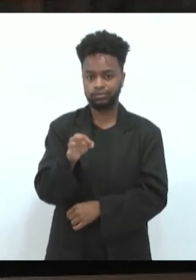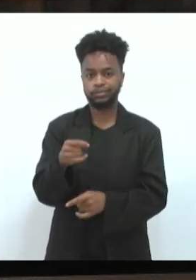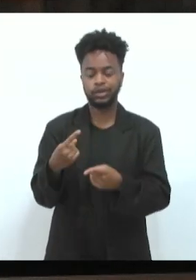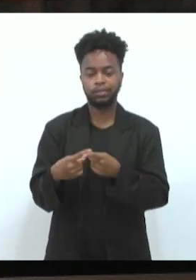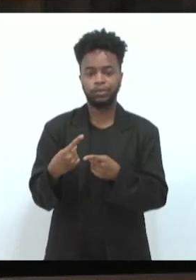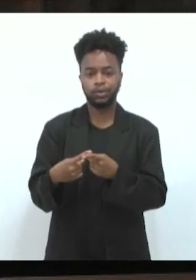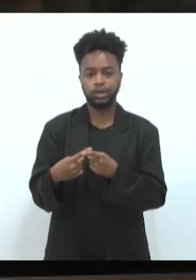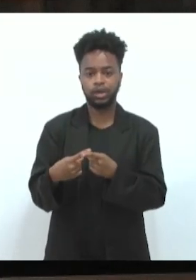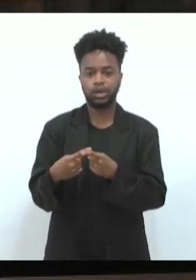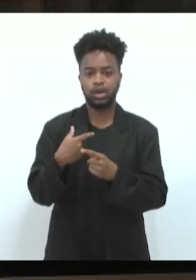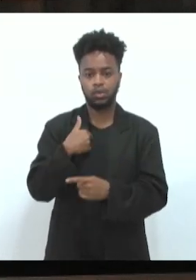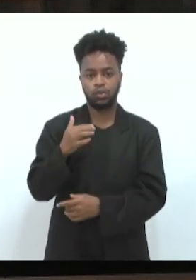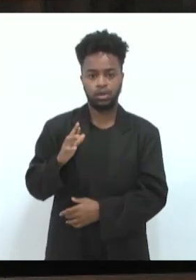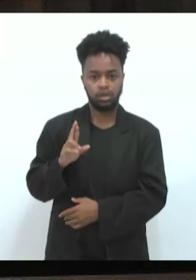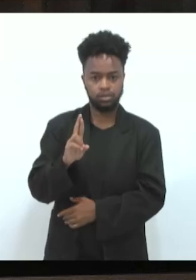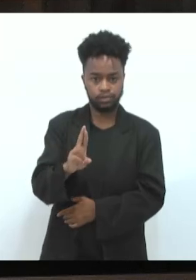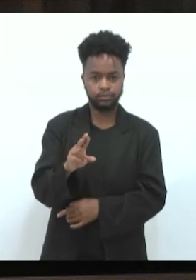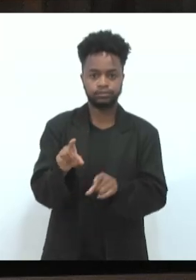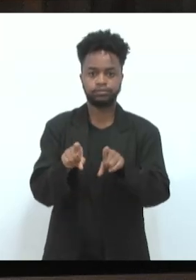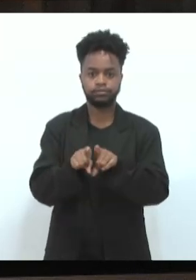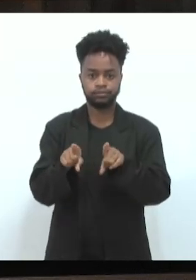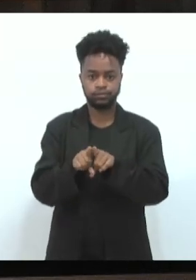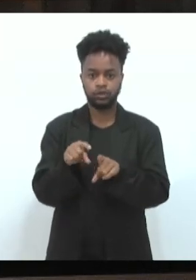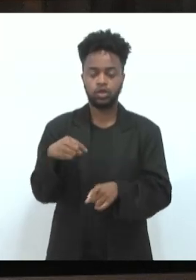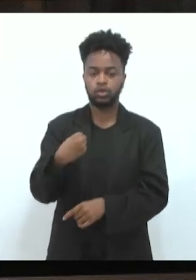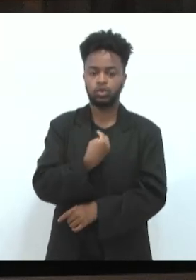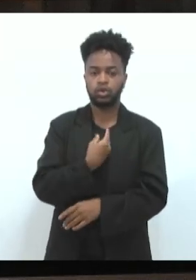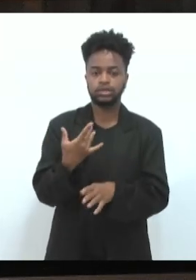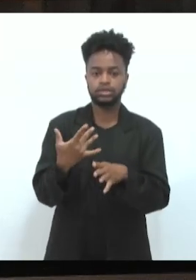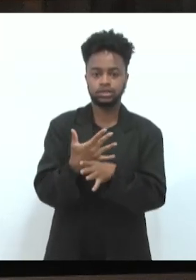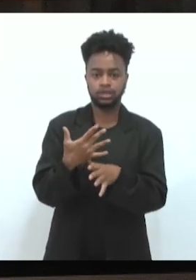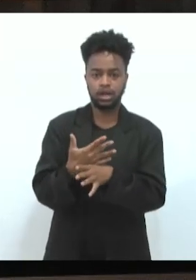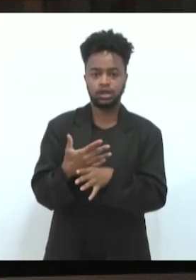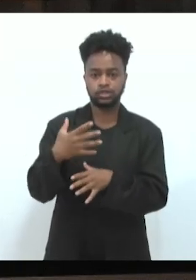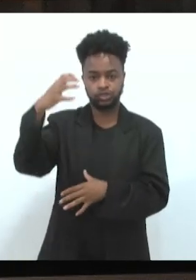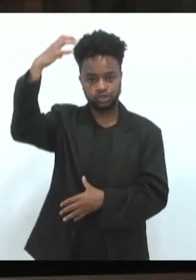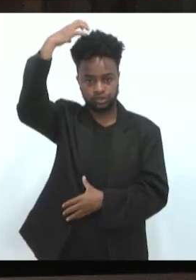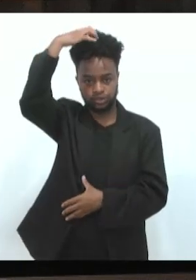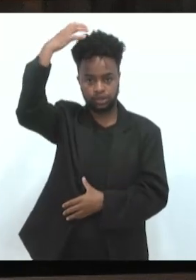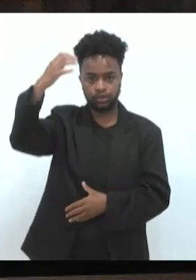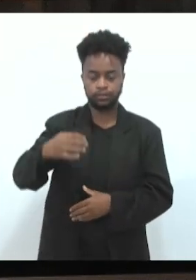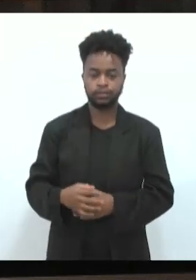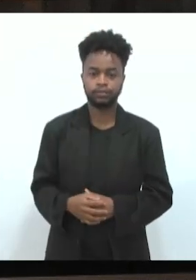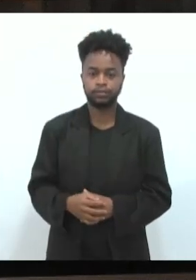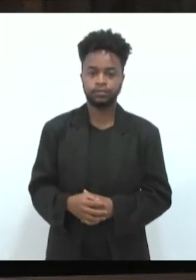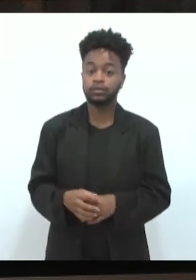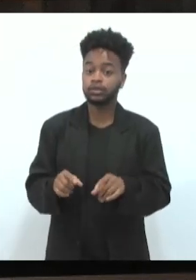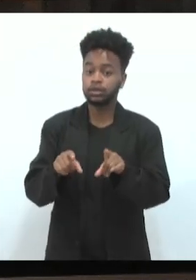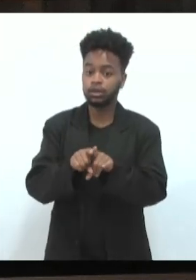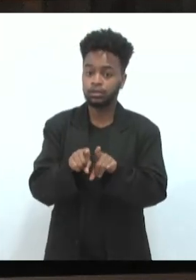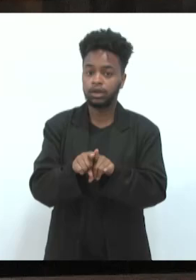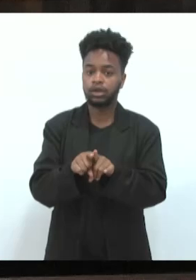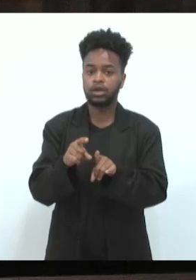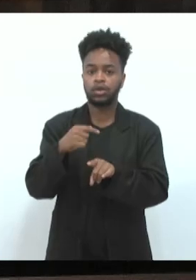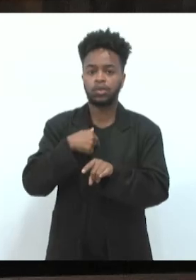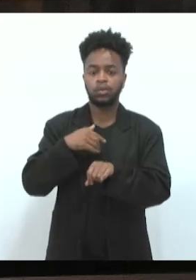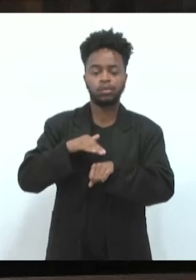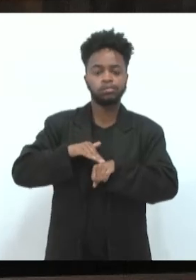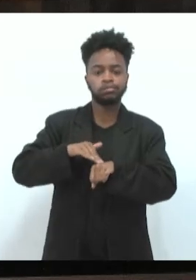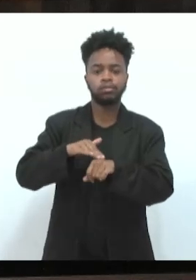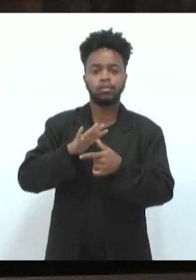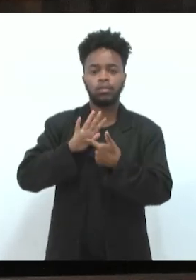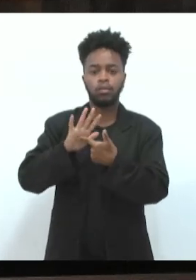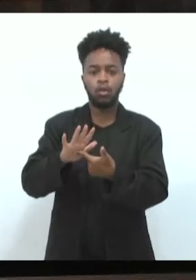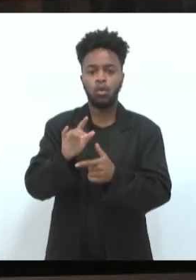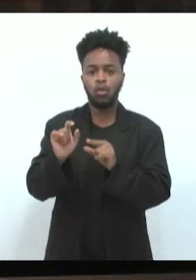eu represento também a nossa cidade de Angra dos Reis e tenho levado todas as demandas que me